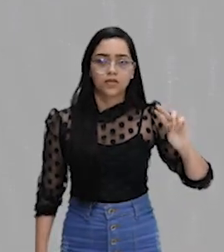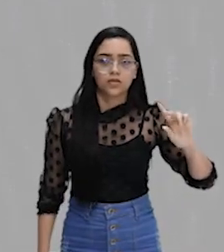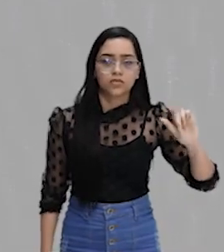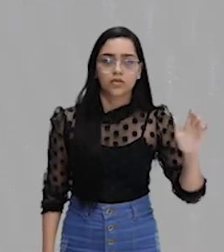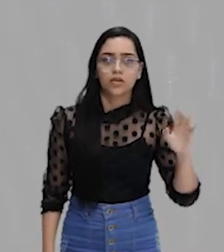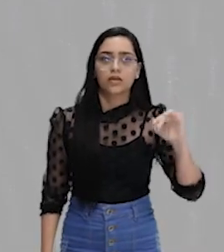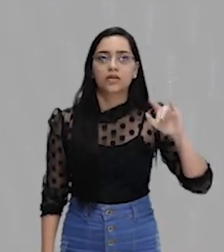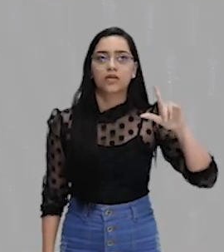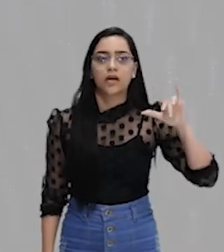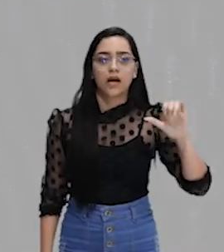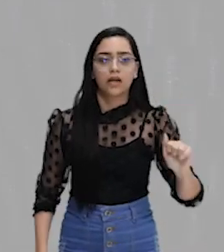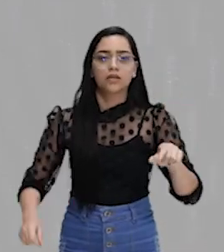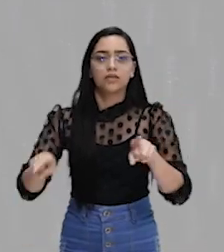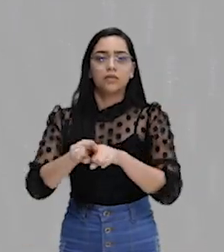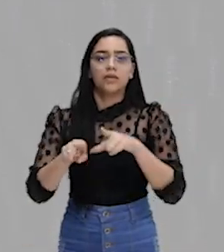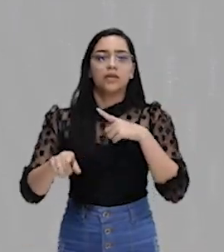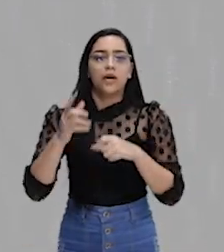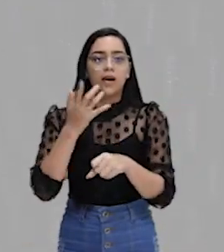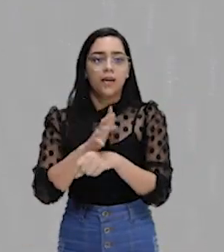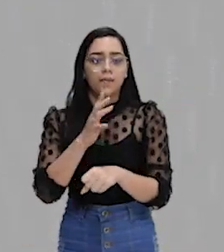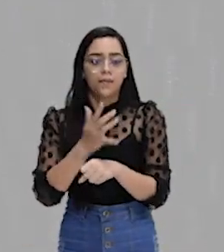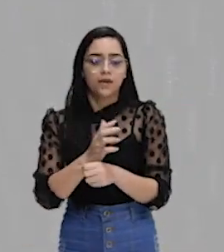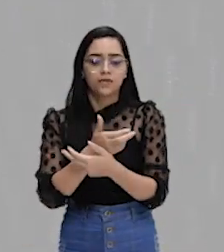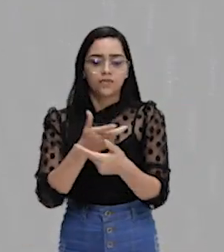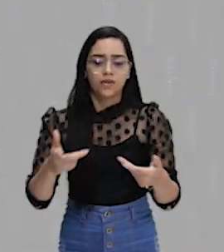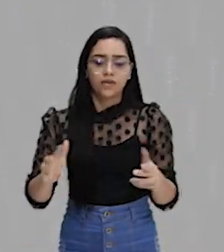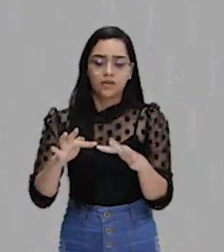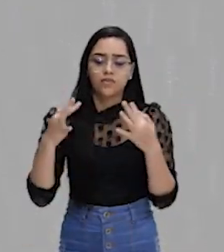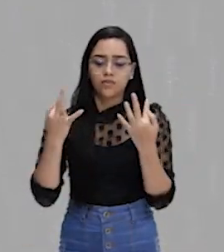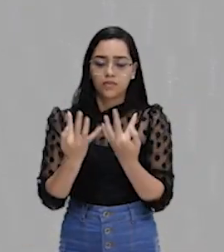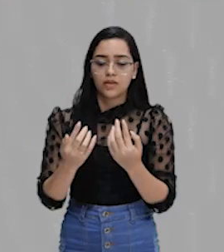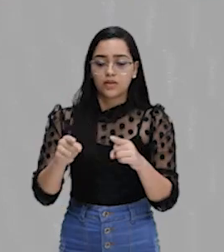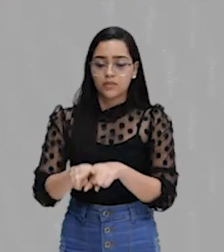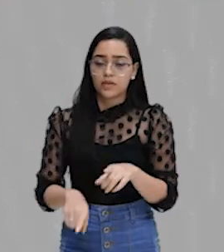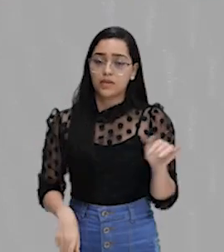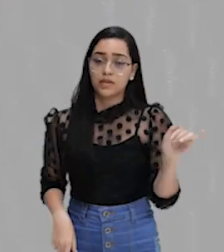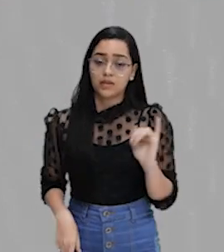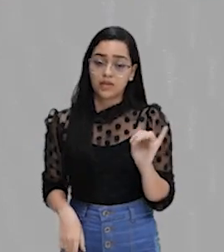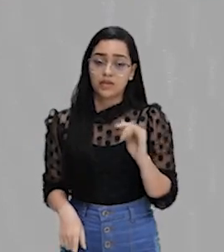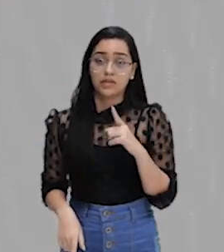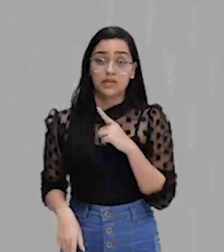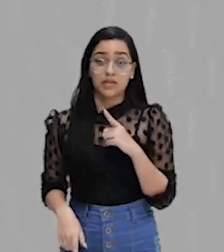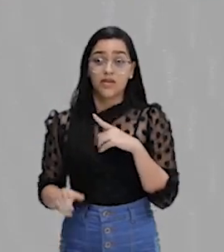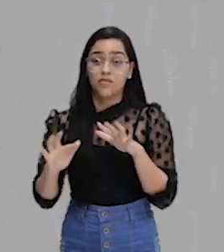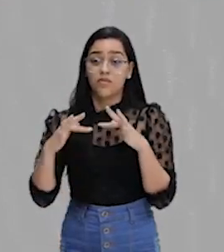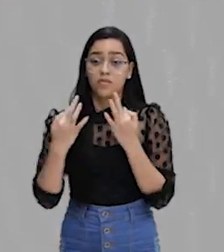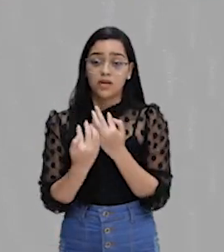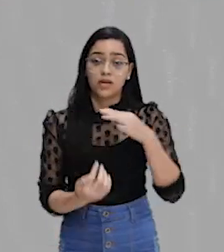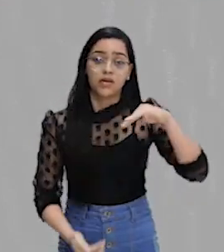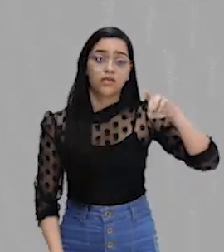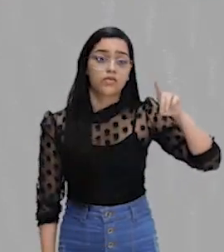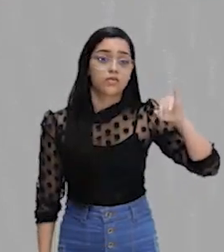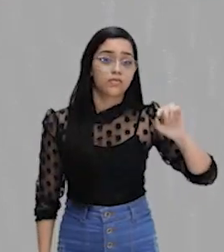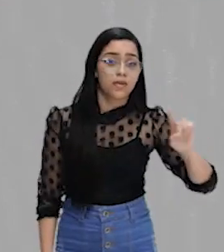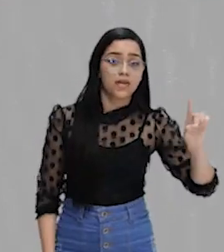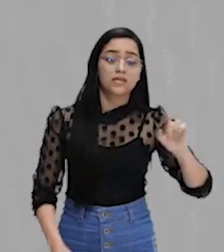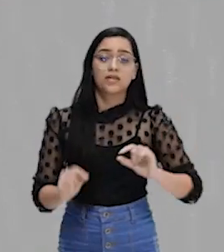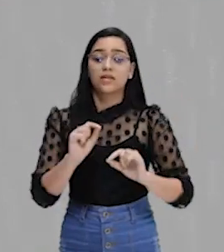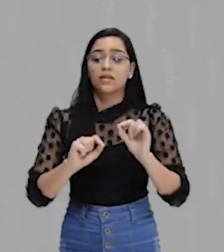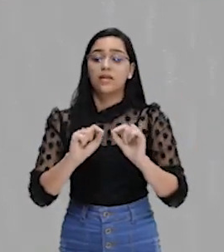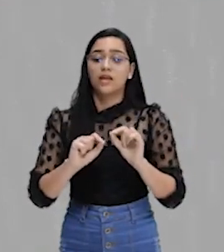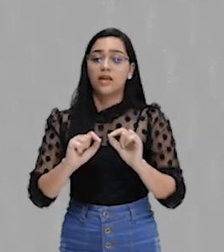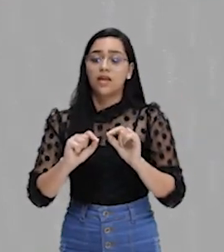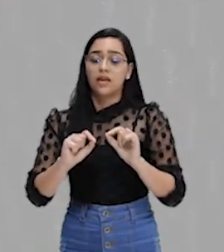também a prática do mecenato, ricas famílias italianas, como a família dos Médici, né, patrocinando a